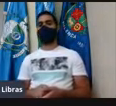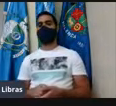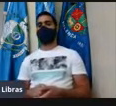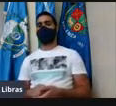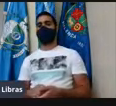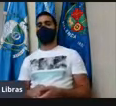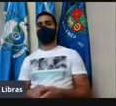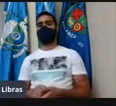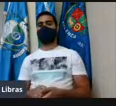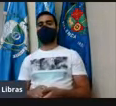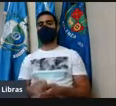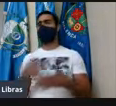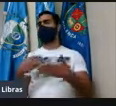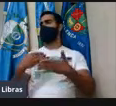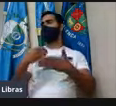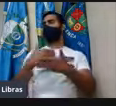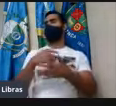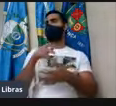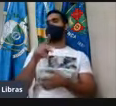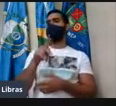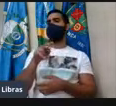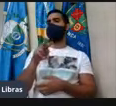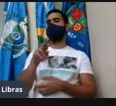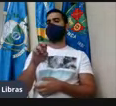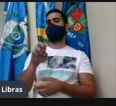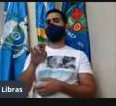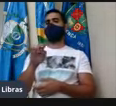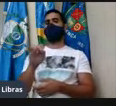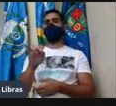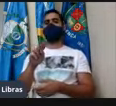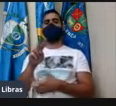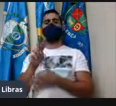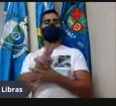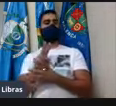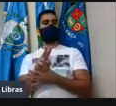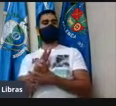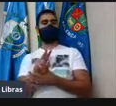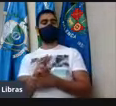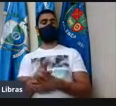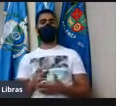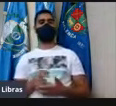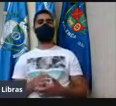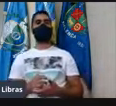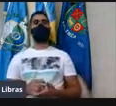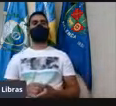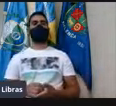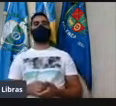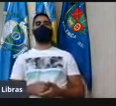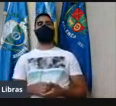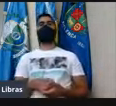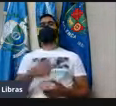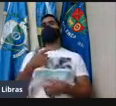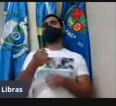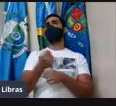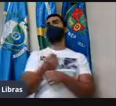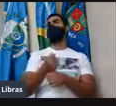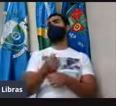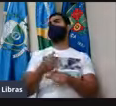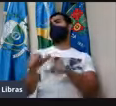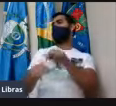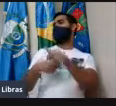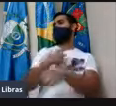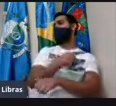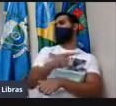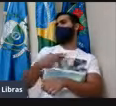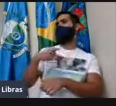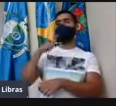Assuntos Relativos ao PREV Valença. E no segundo biênio, passei o bastão da presidência da Comissão para o